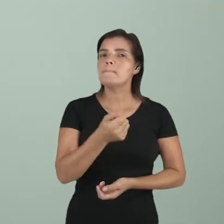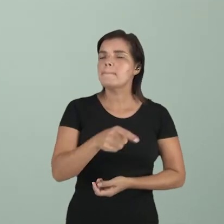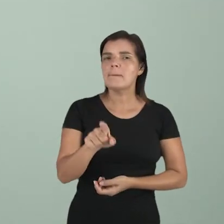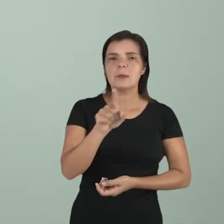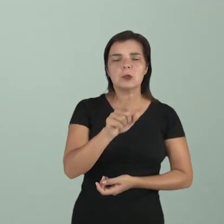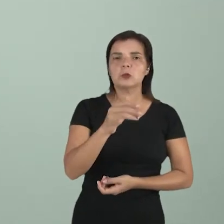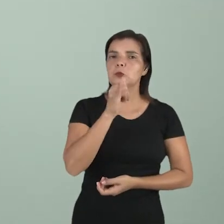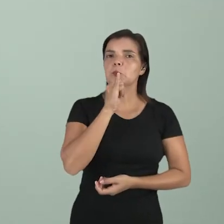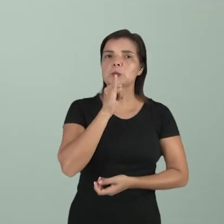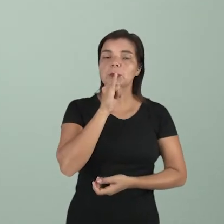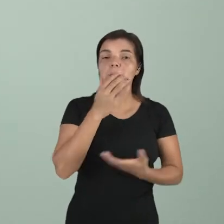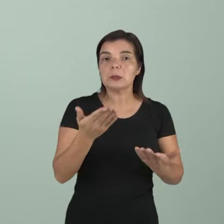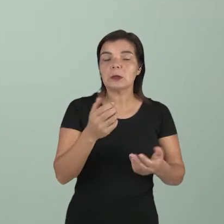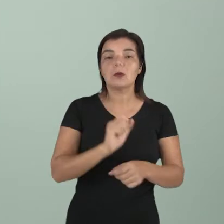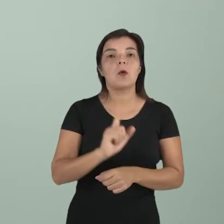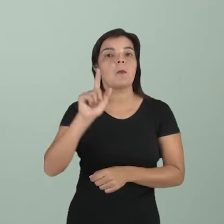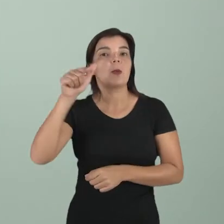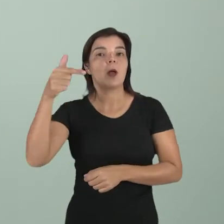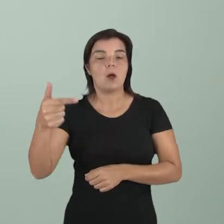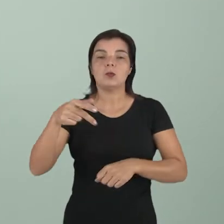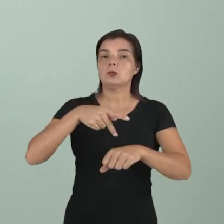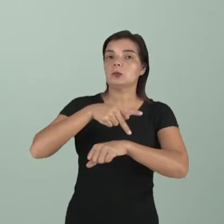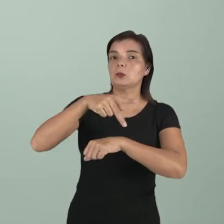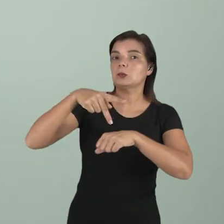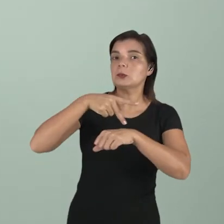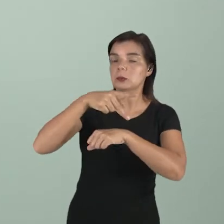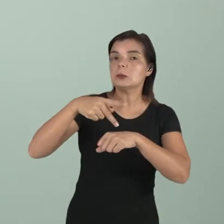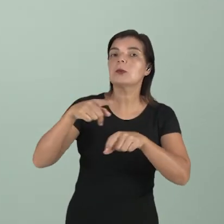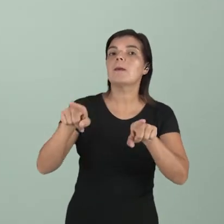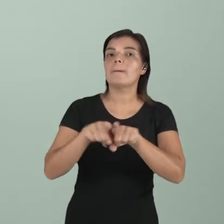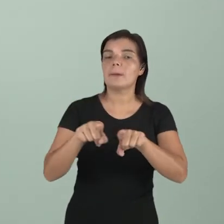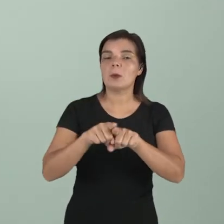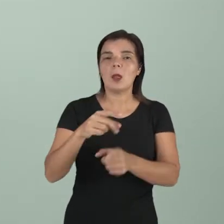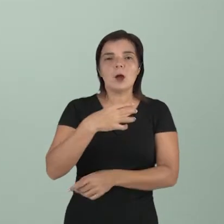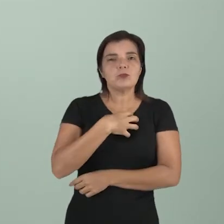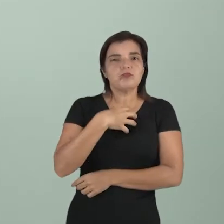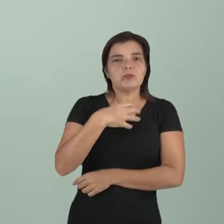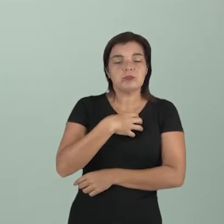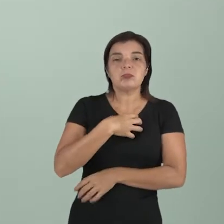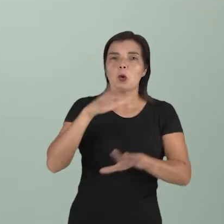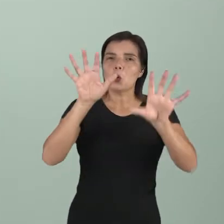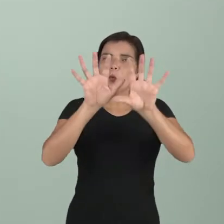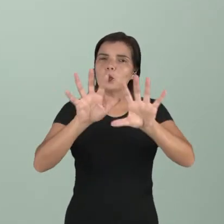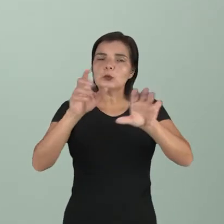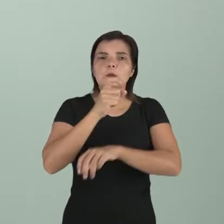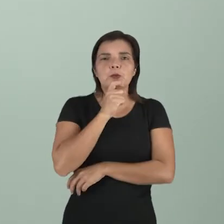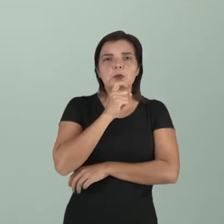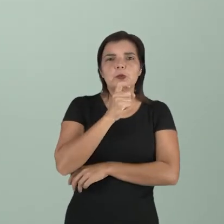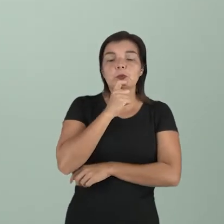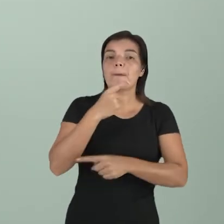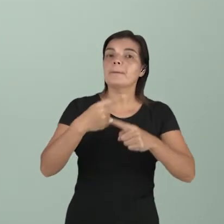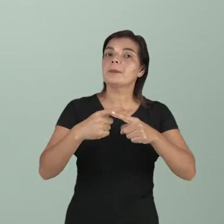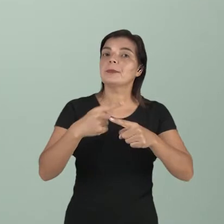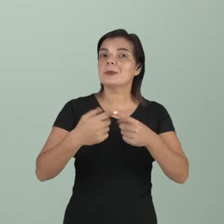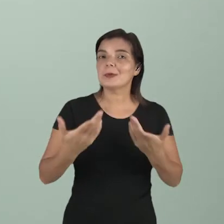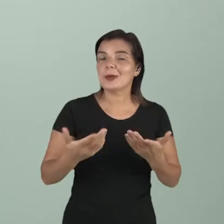verifica algumas coisas que acontecem em outras regiões e que utilizamos de outra forma na nossa região. Então,